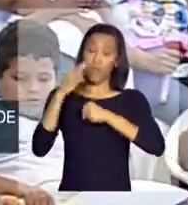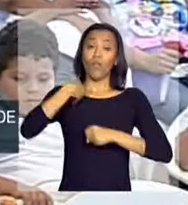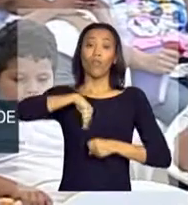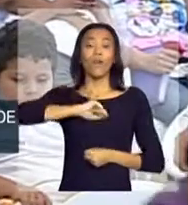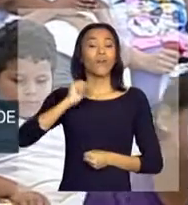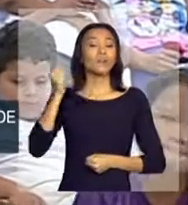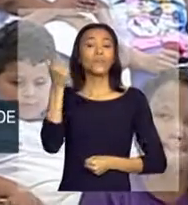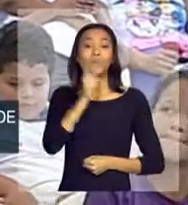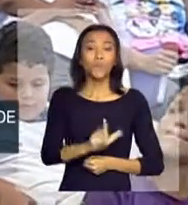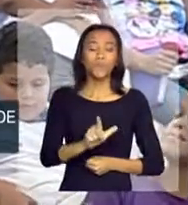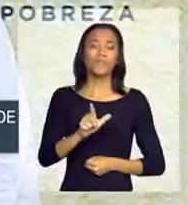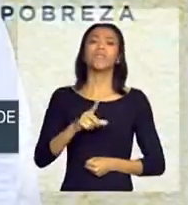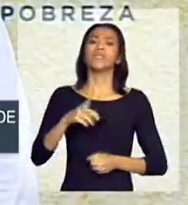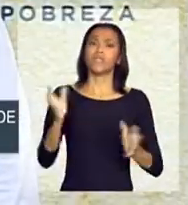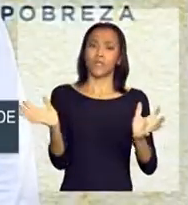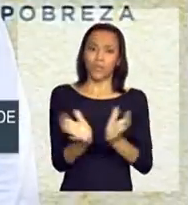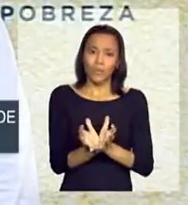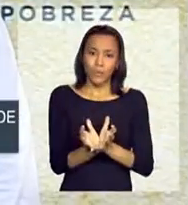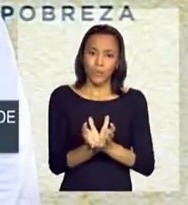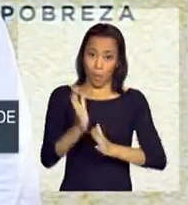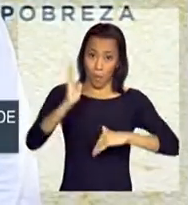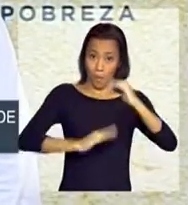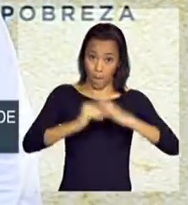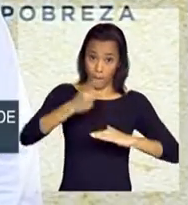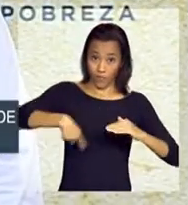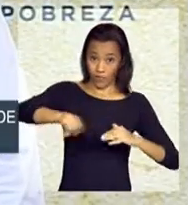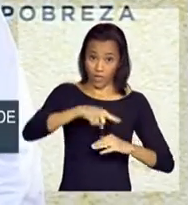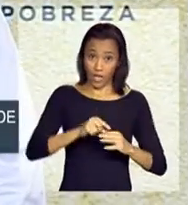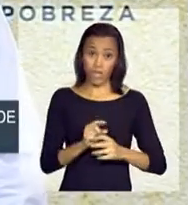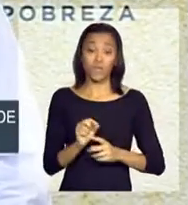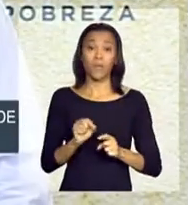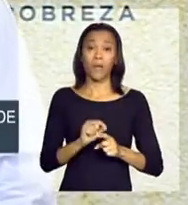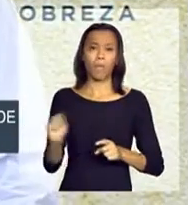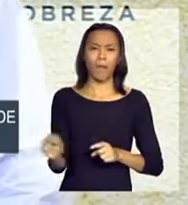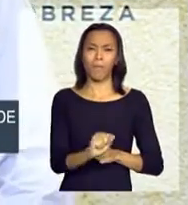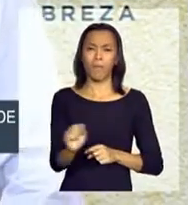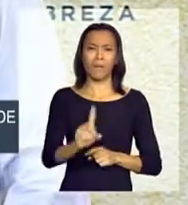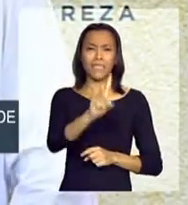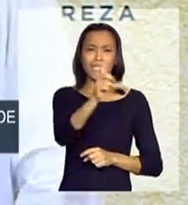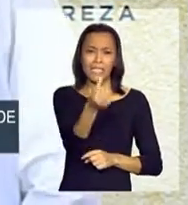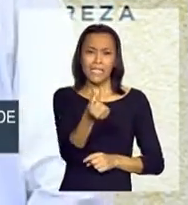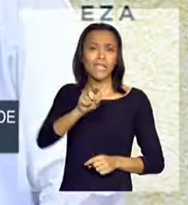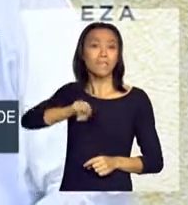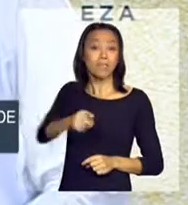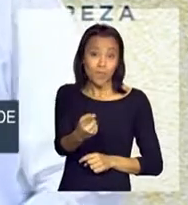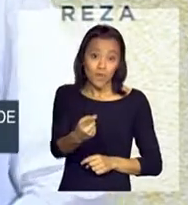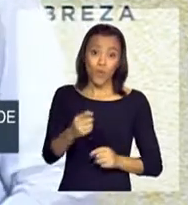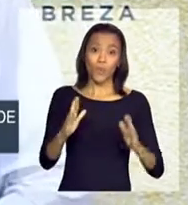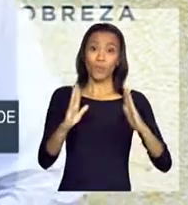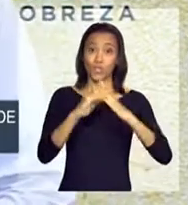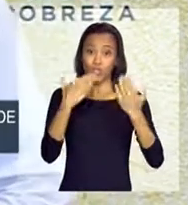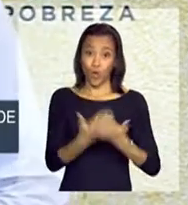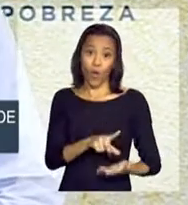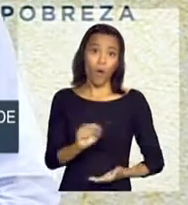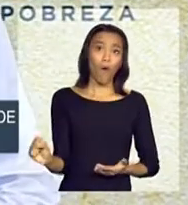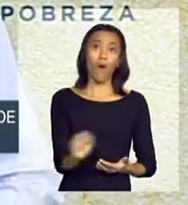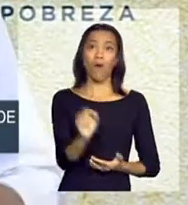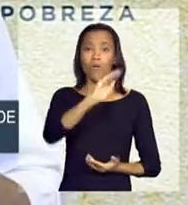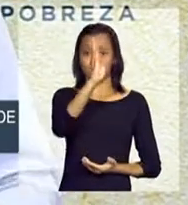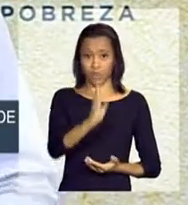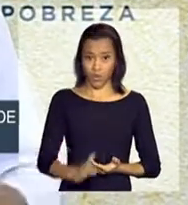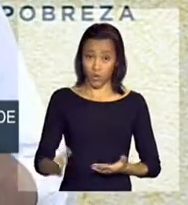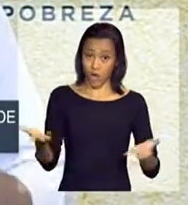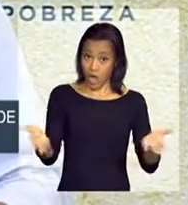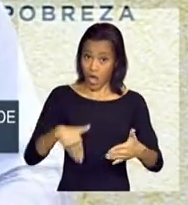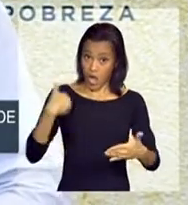tivemos equipes acompanhando 16 mil Escolas no Brasil e agora esse ano nós estamos